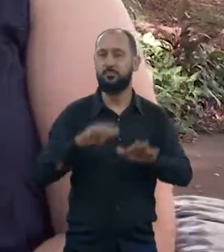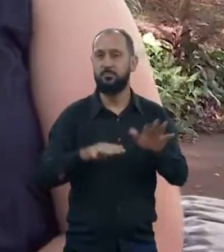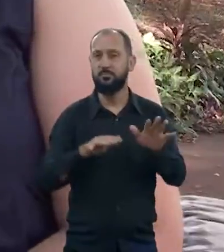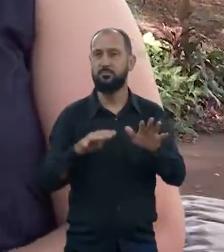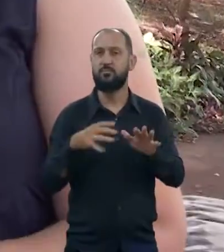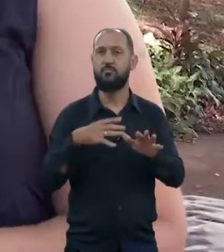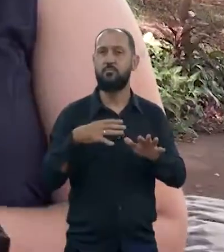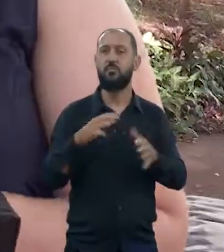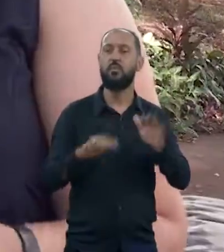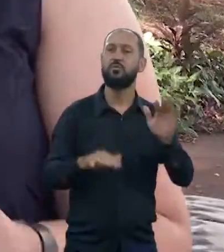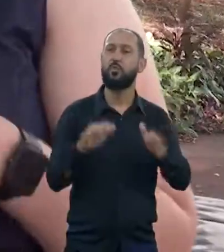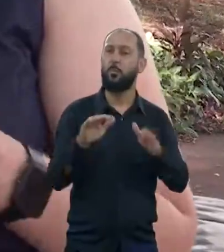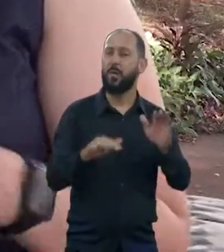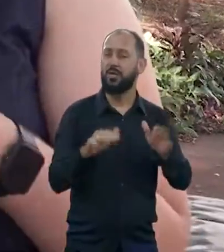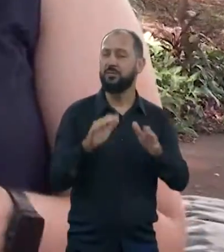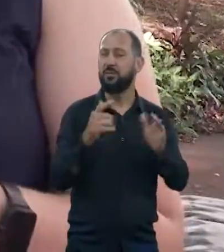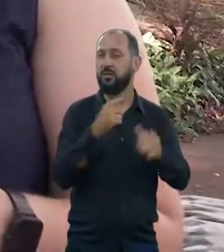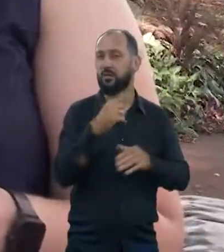média de